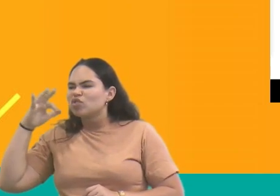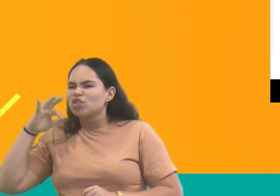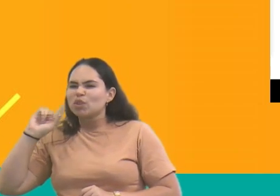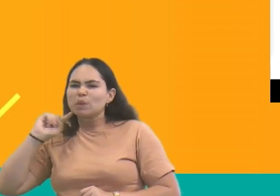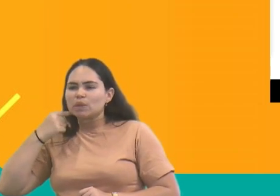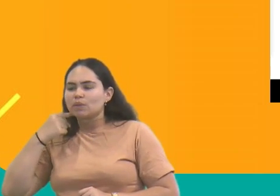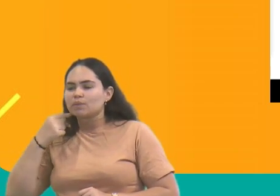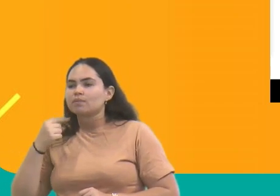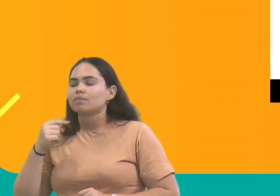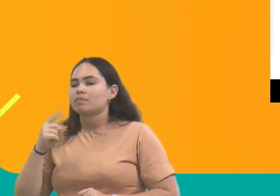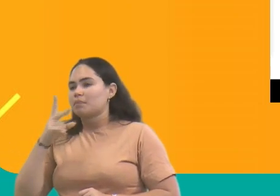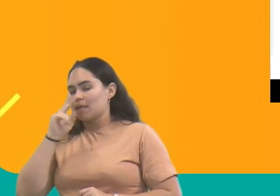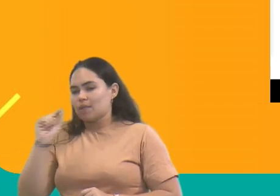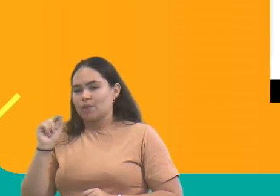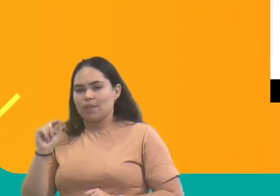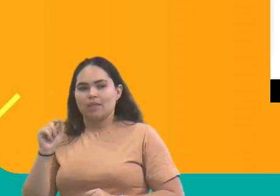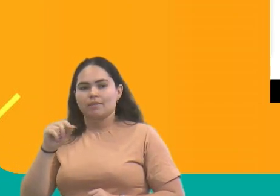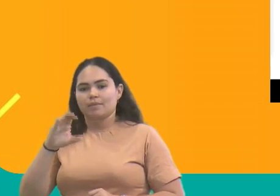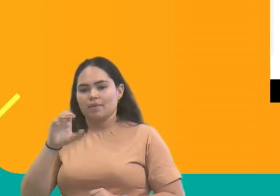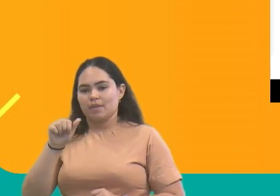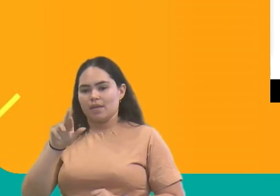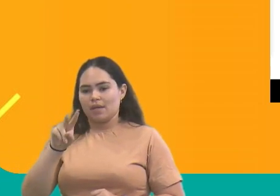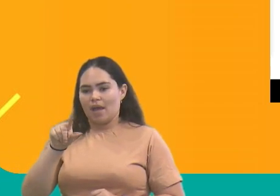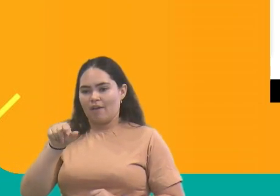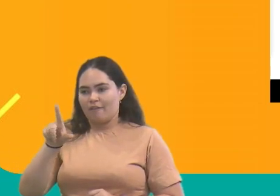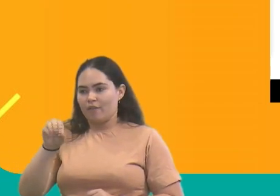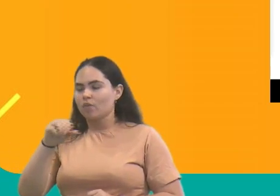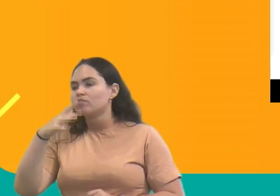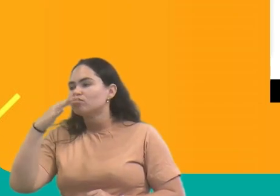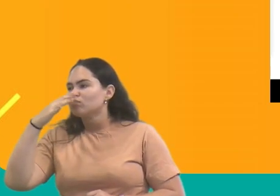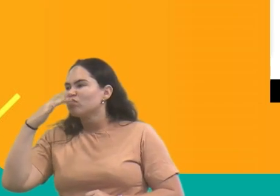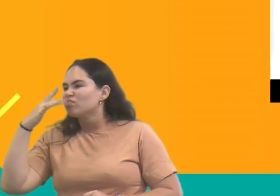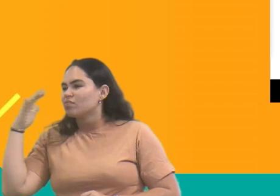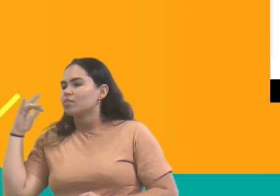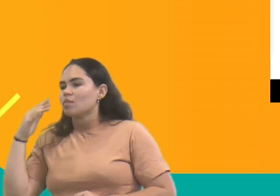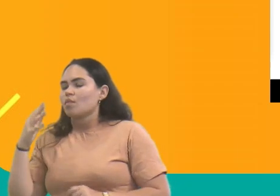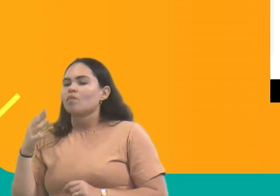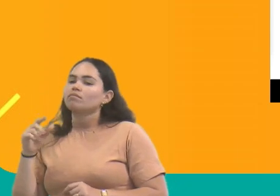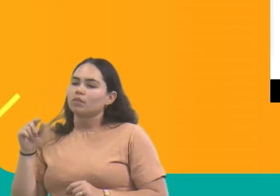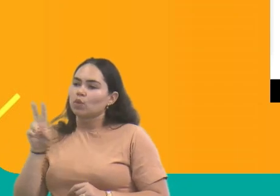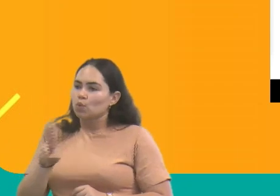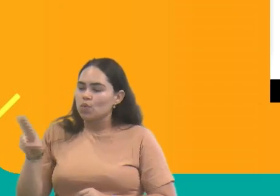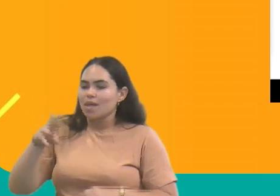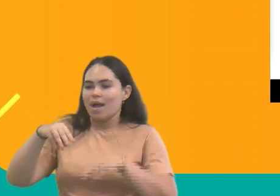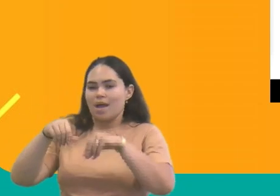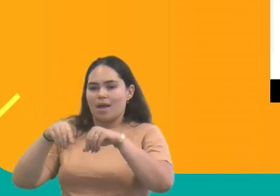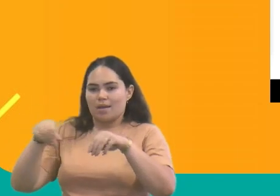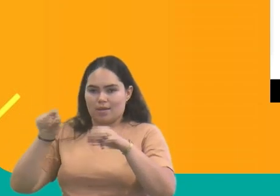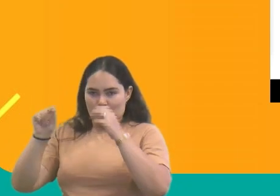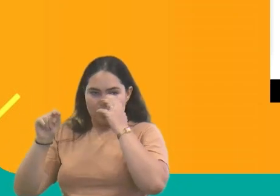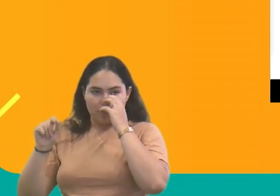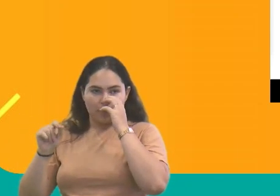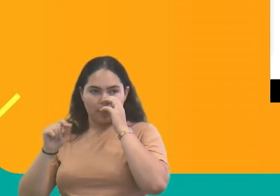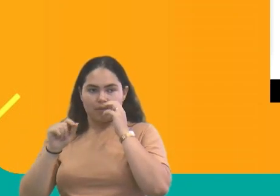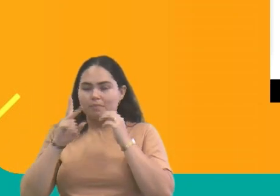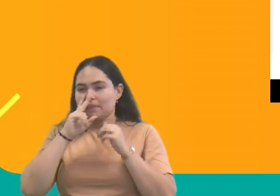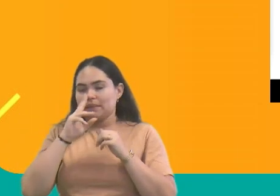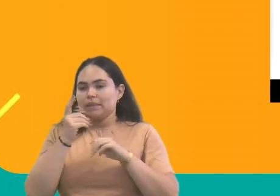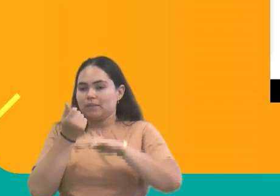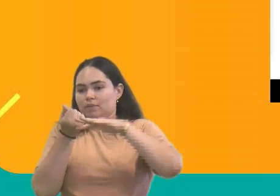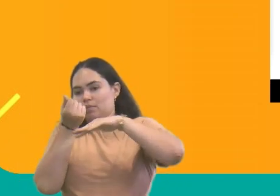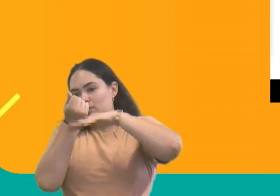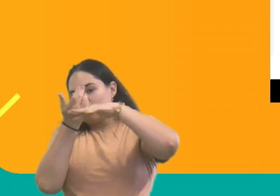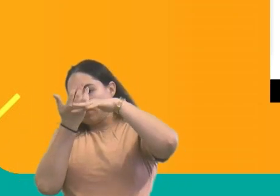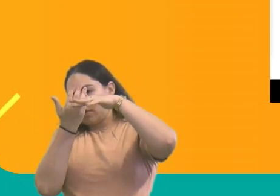Bote aí no cantinho. Carvão remove cheiro, remove odor, tá? A areia é para polir a água, deixar a